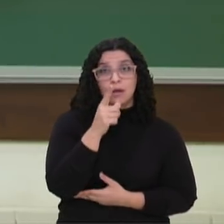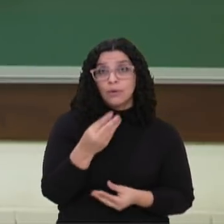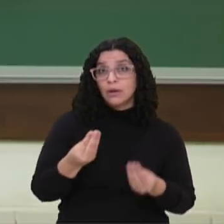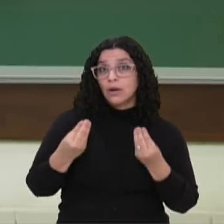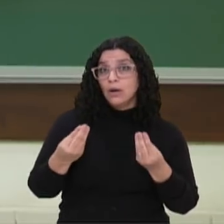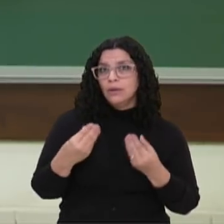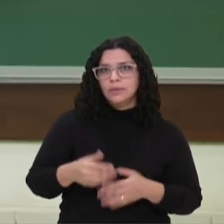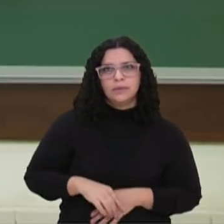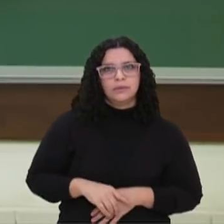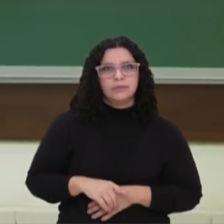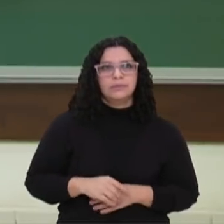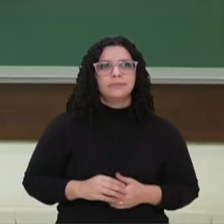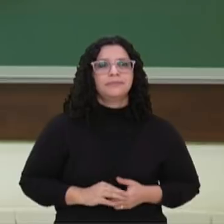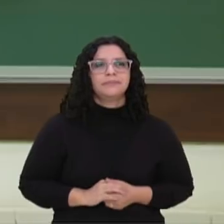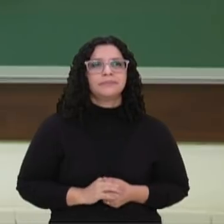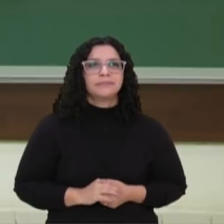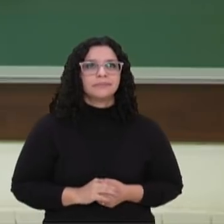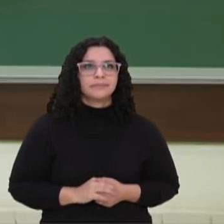livre.